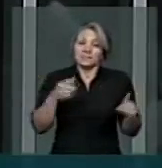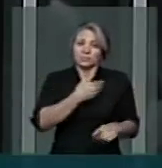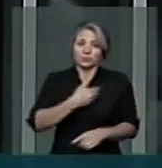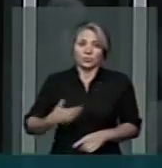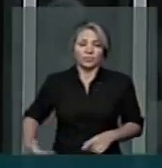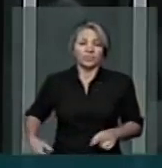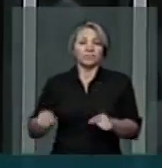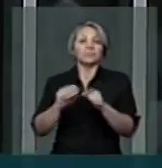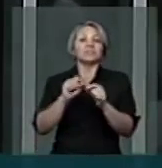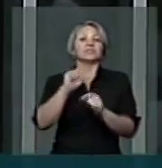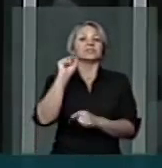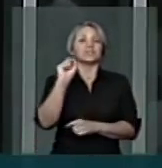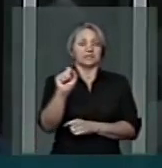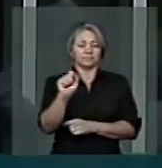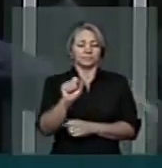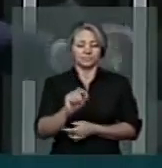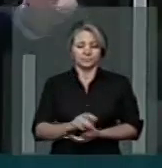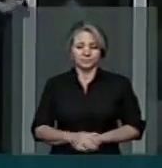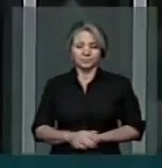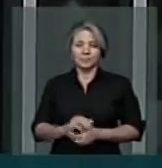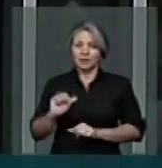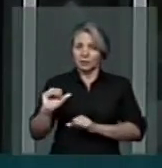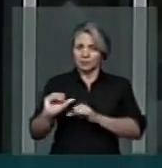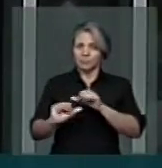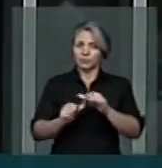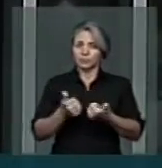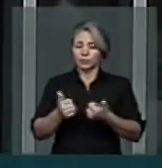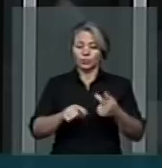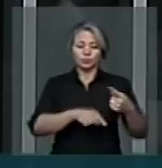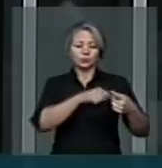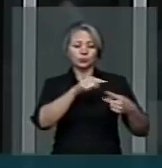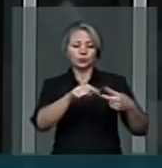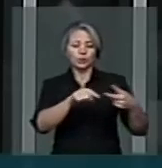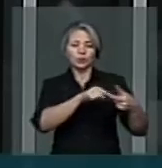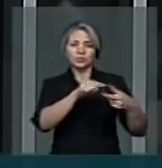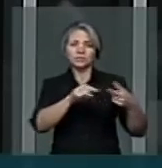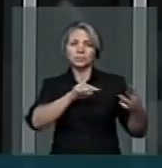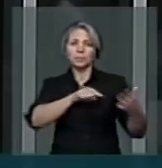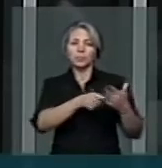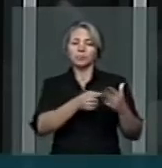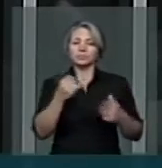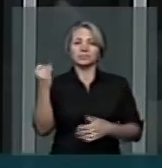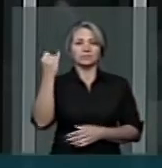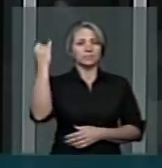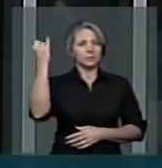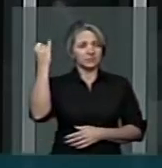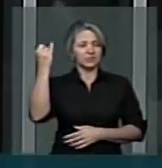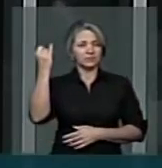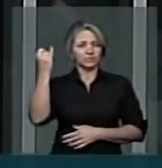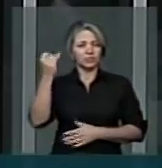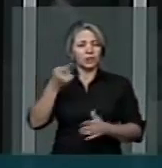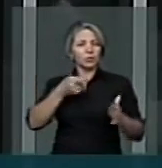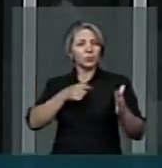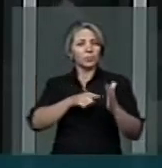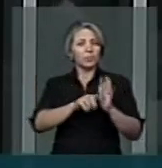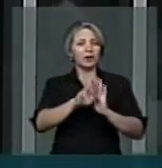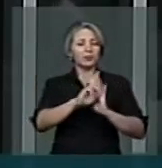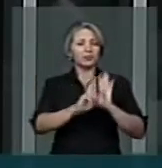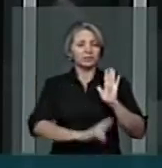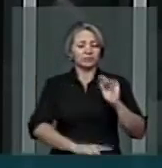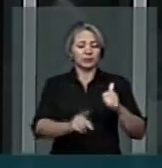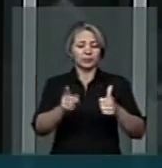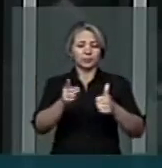dessa medida provisória? Muda dois pontos importantíssimos do marco regulatório. Em primeiro